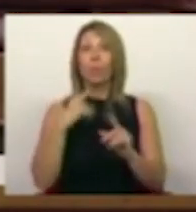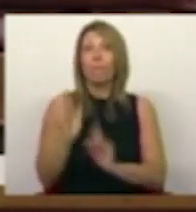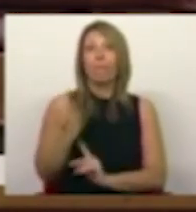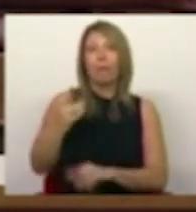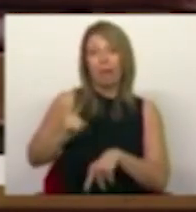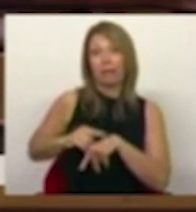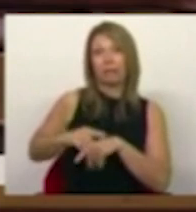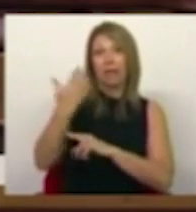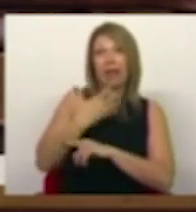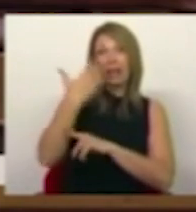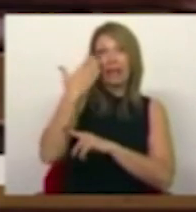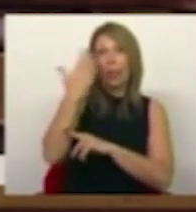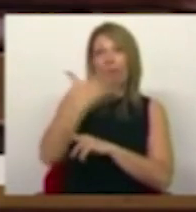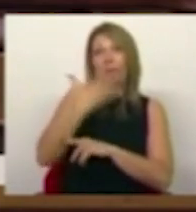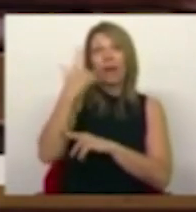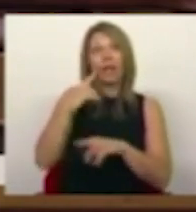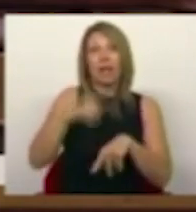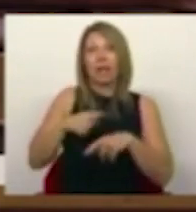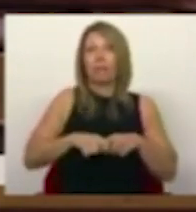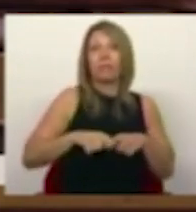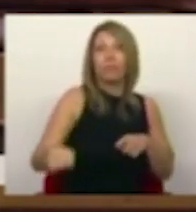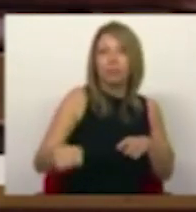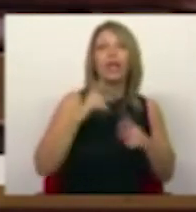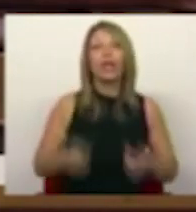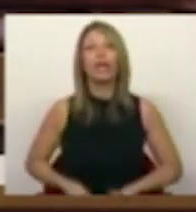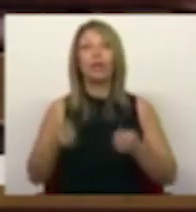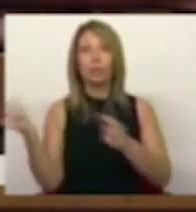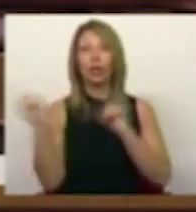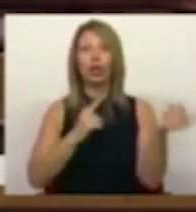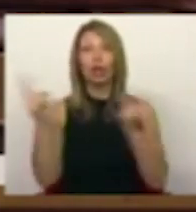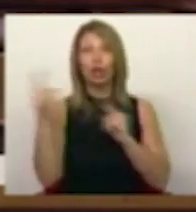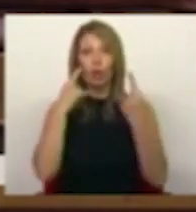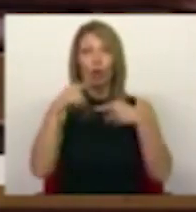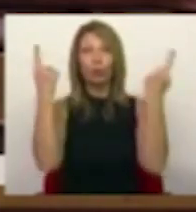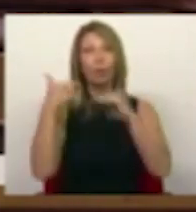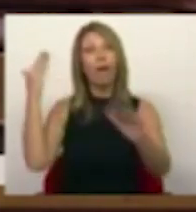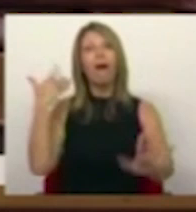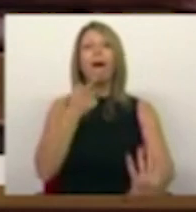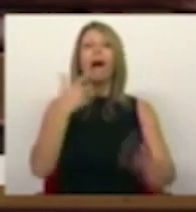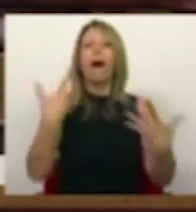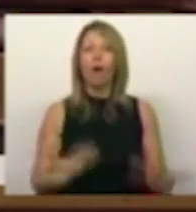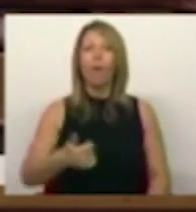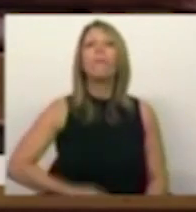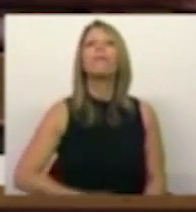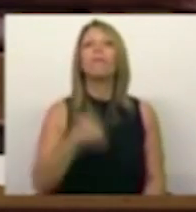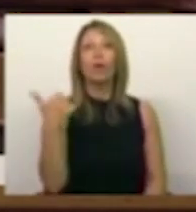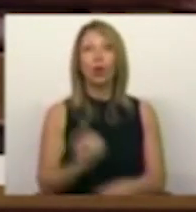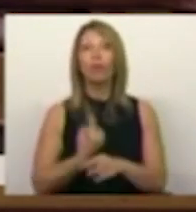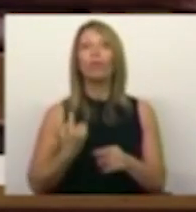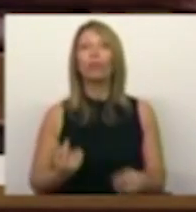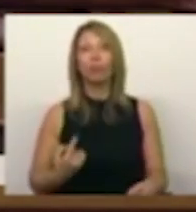na importância de investir nos transportes públicos. Percebe-se agora melhor a importância dos concursos de